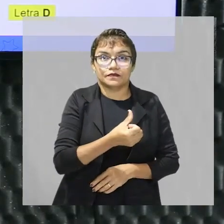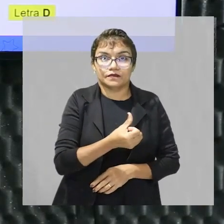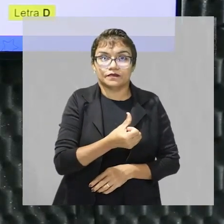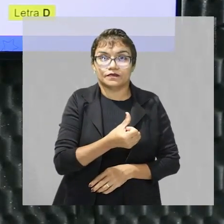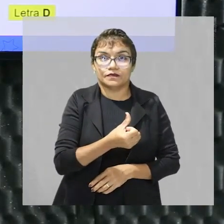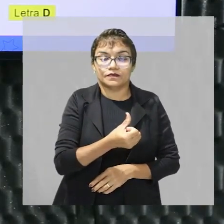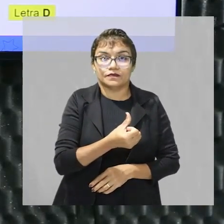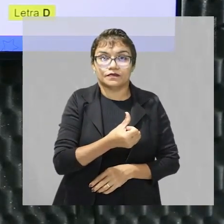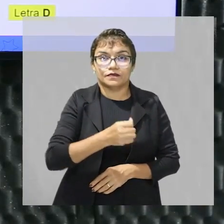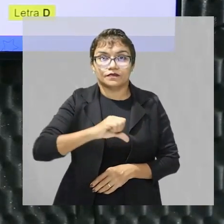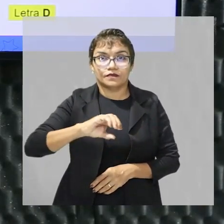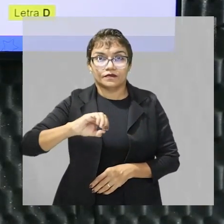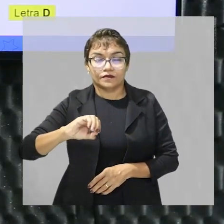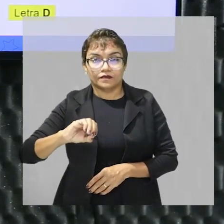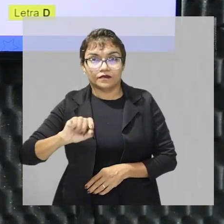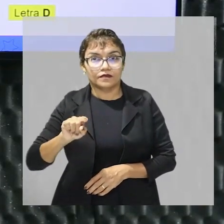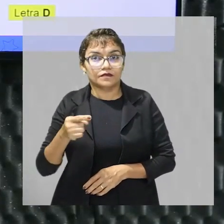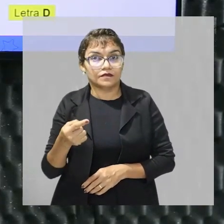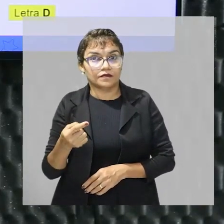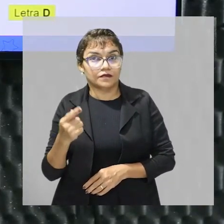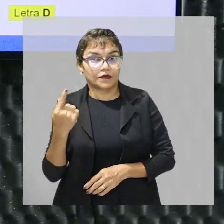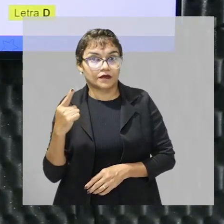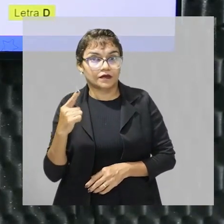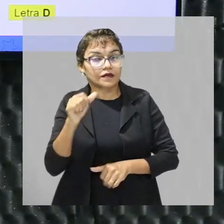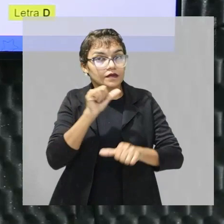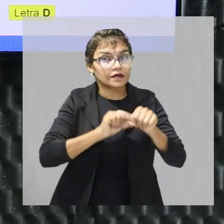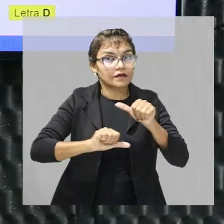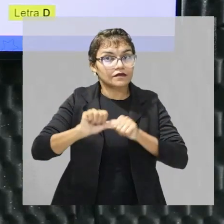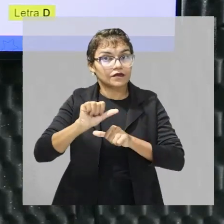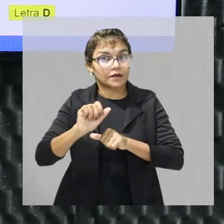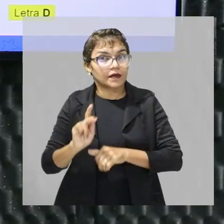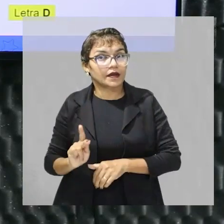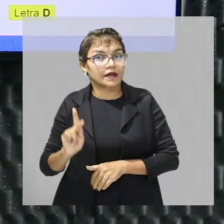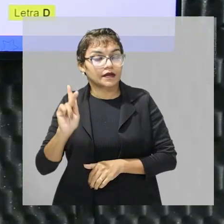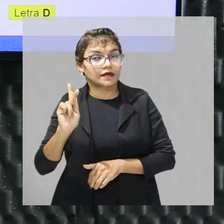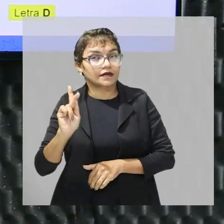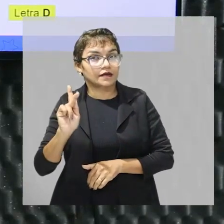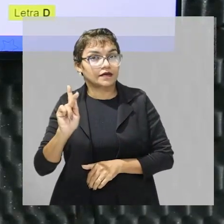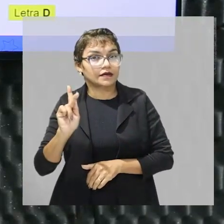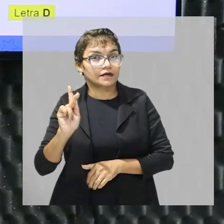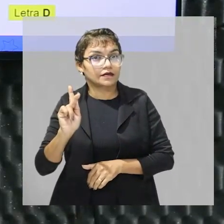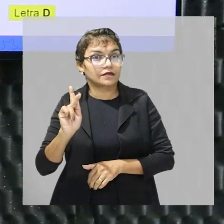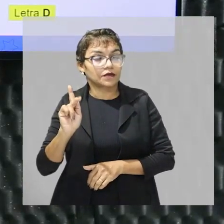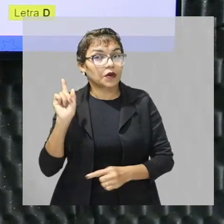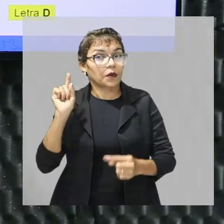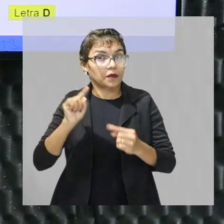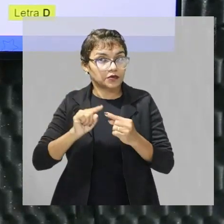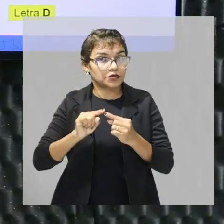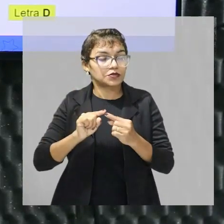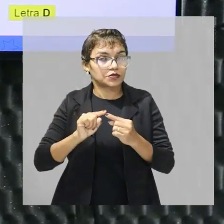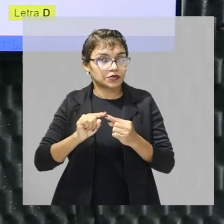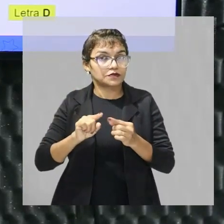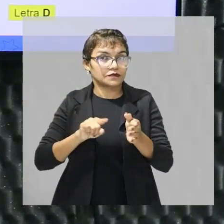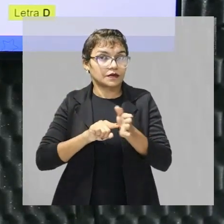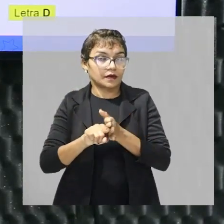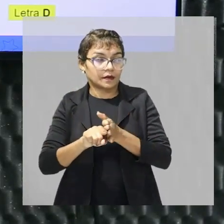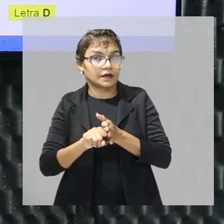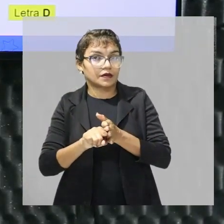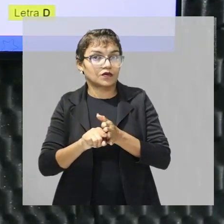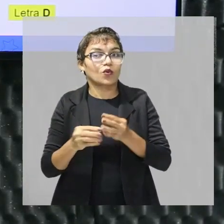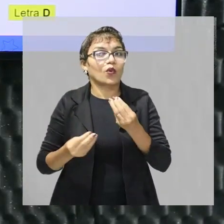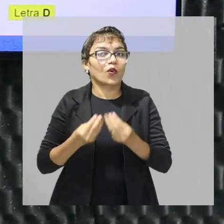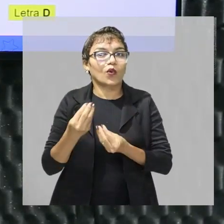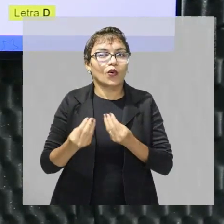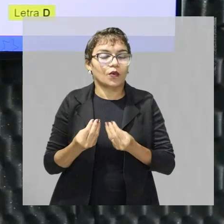mil gramas, que se a gente transformar para quilo, né, que é o objeto da questão, eu vou fazer isso como? Dividido